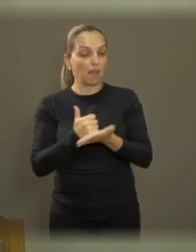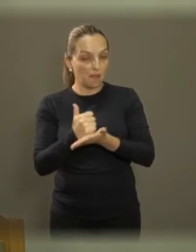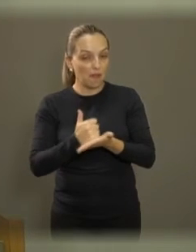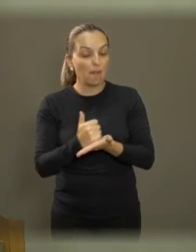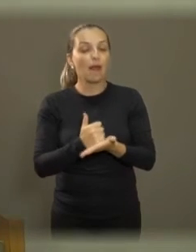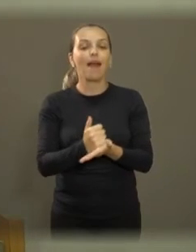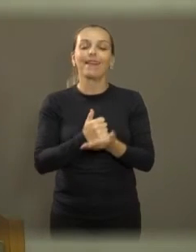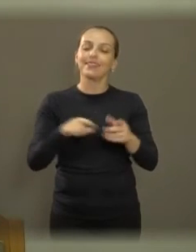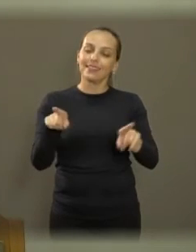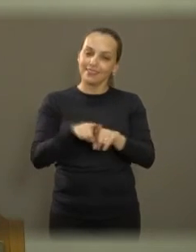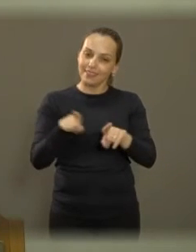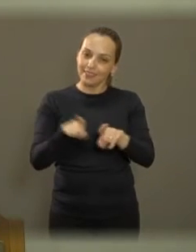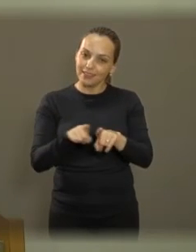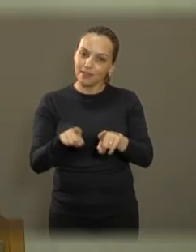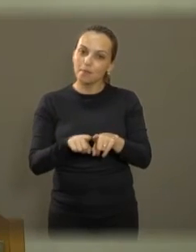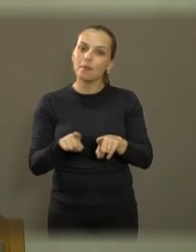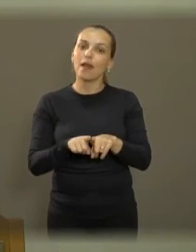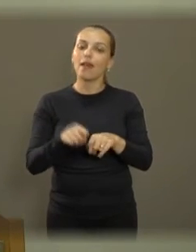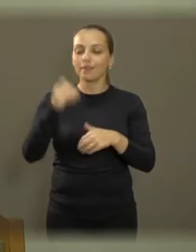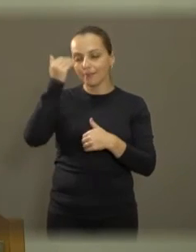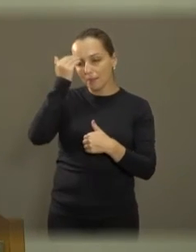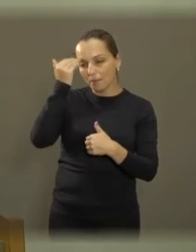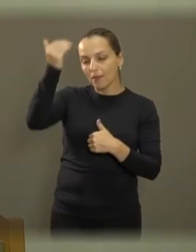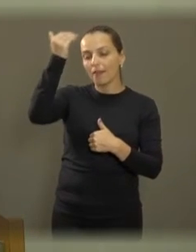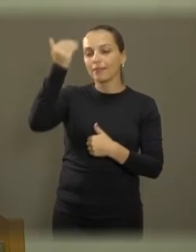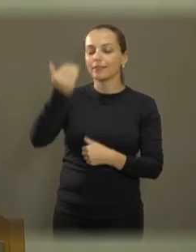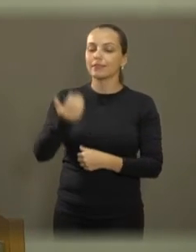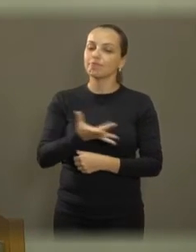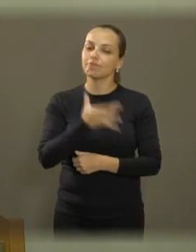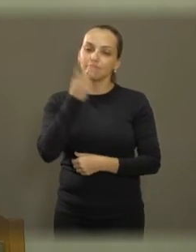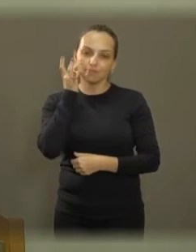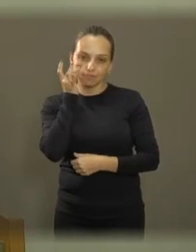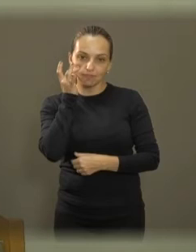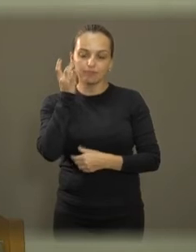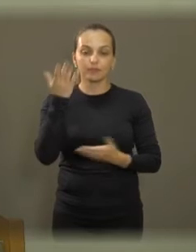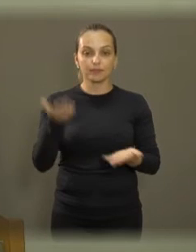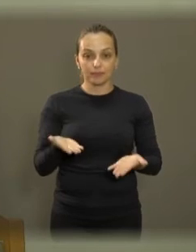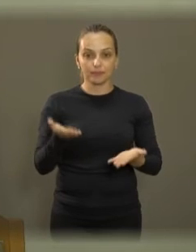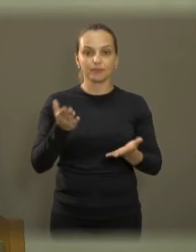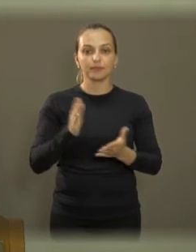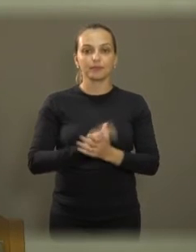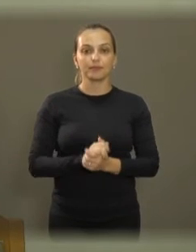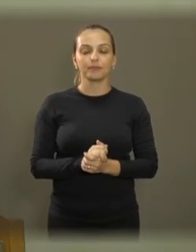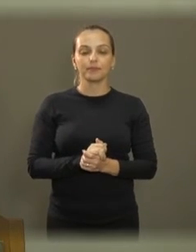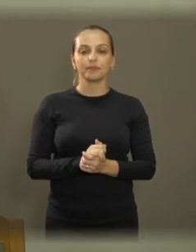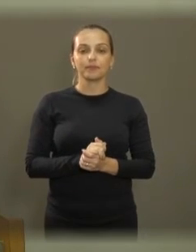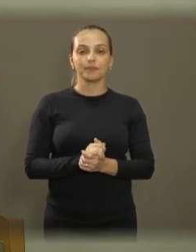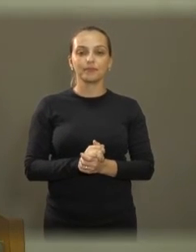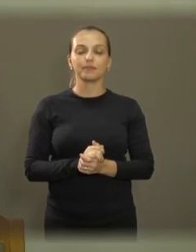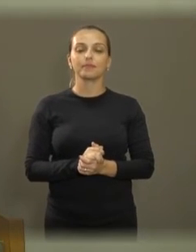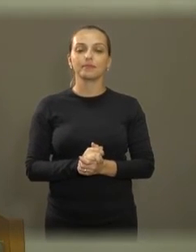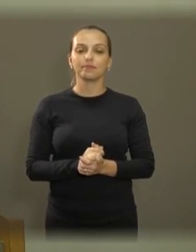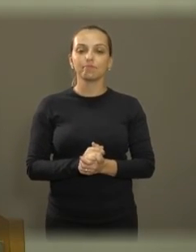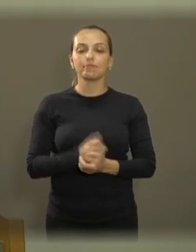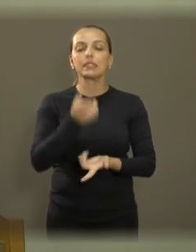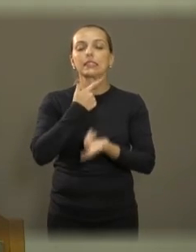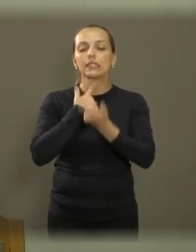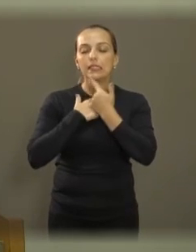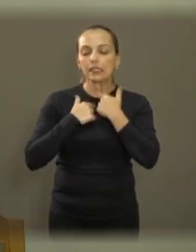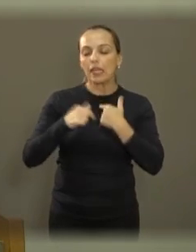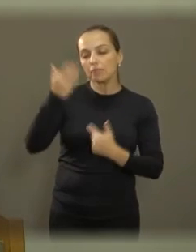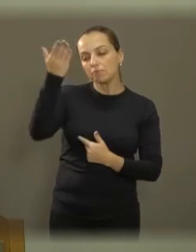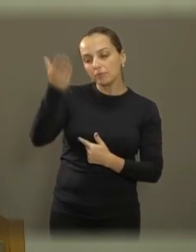também farmacêutica, né. Muito obrigado pela presença. E desejar, professor,